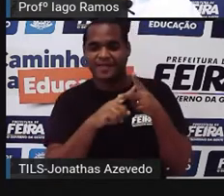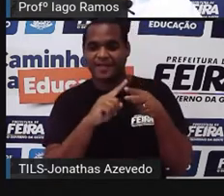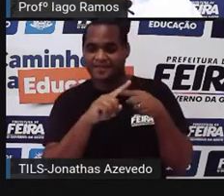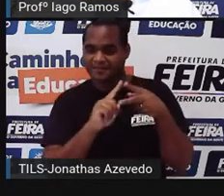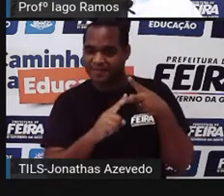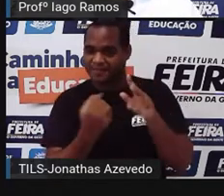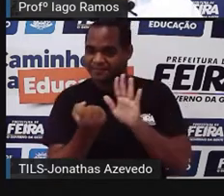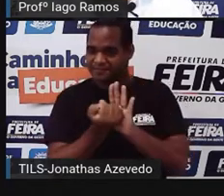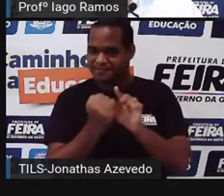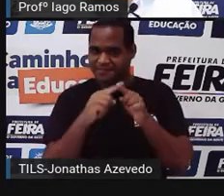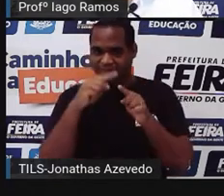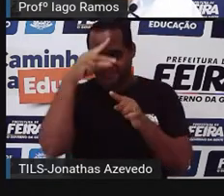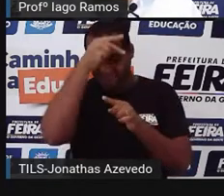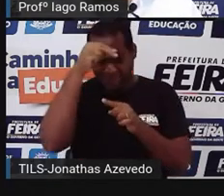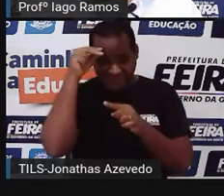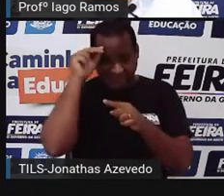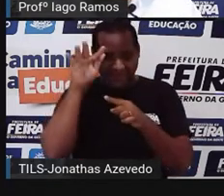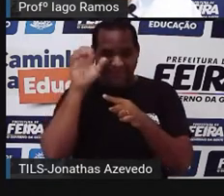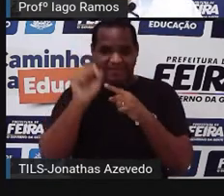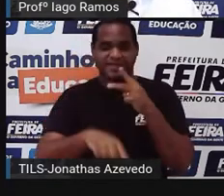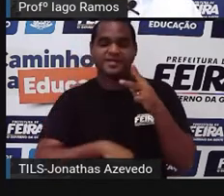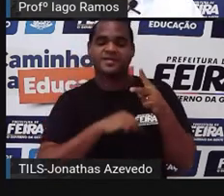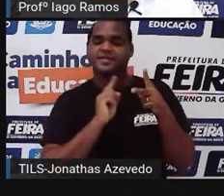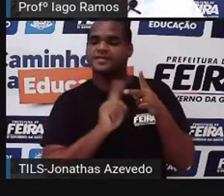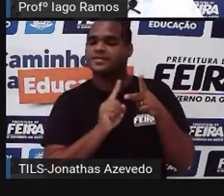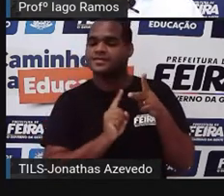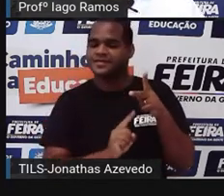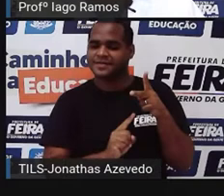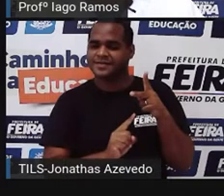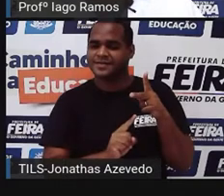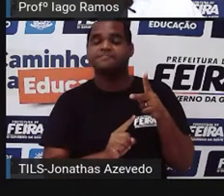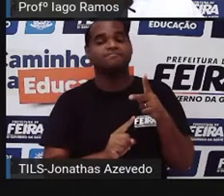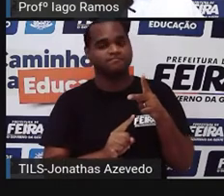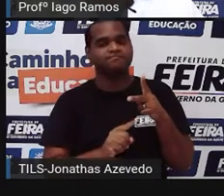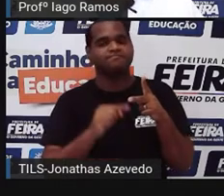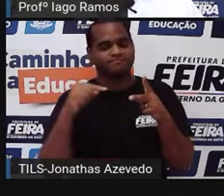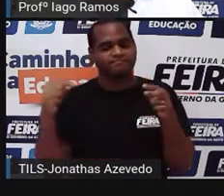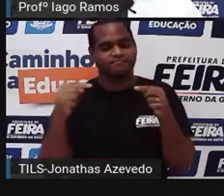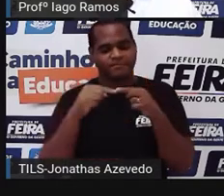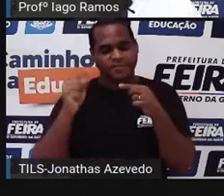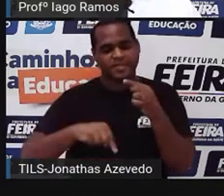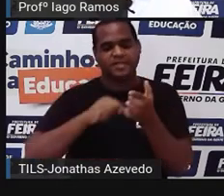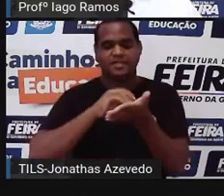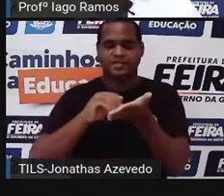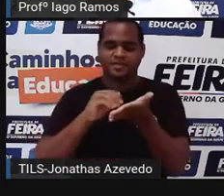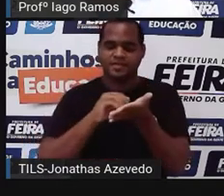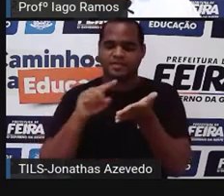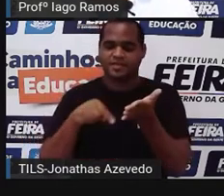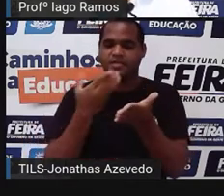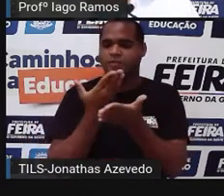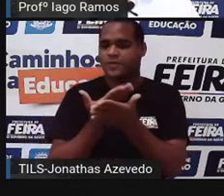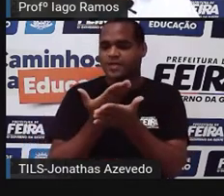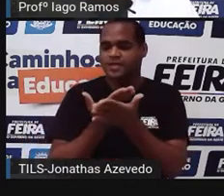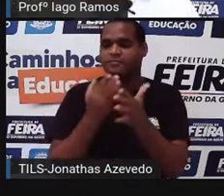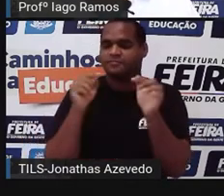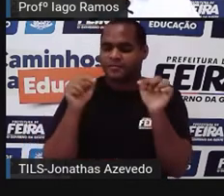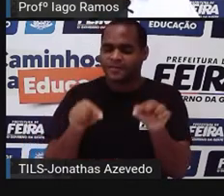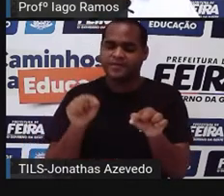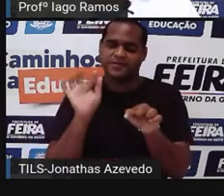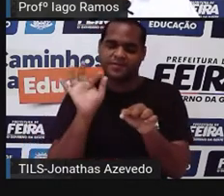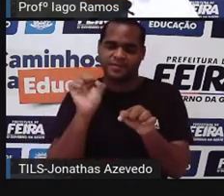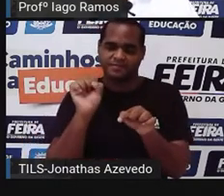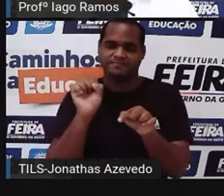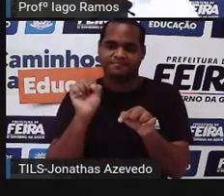as logomarcas da Prefeitura Municipal de feira e também da própria Secretaria de Educação aqui